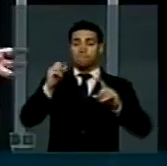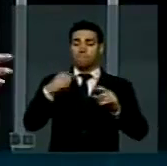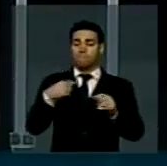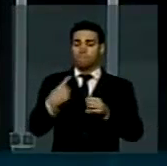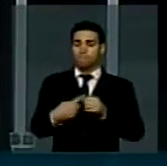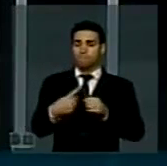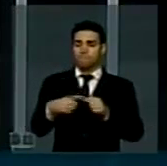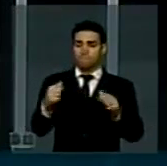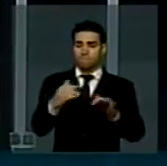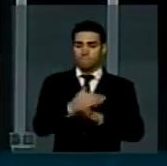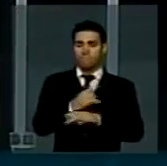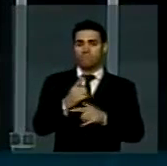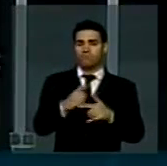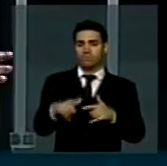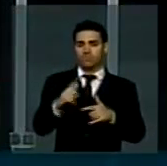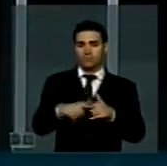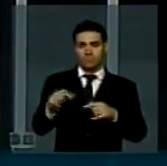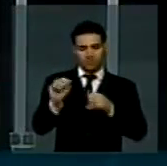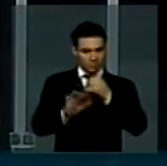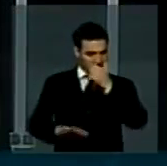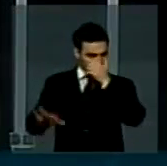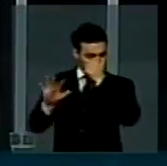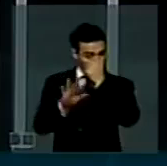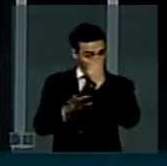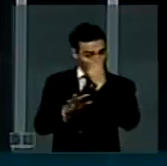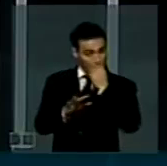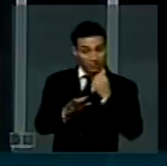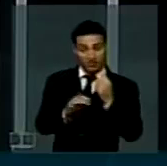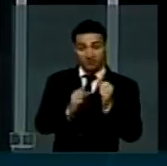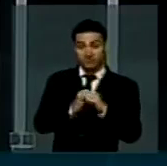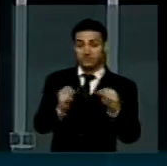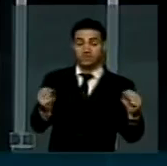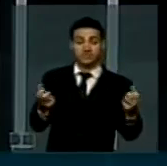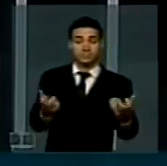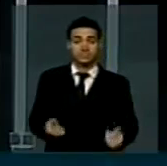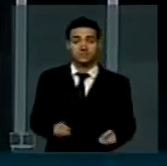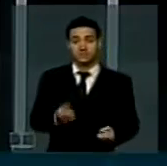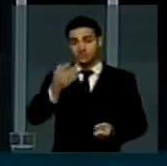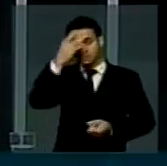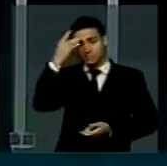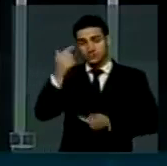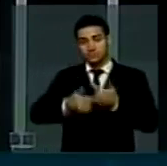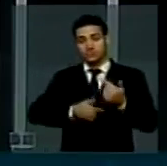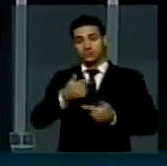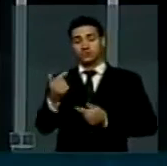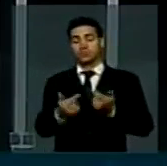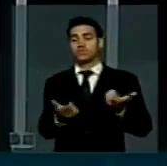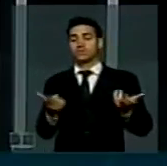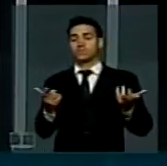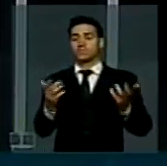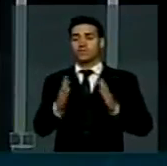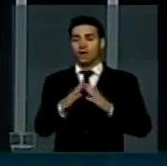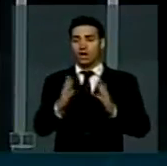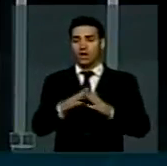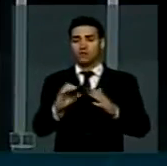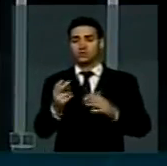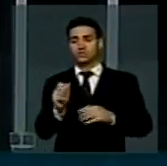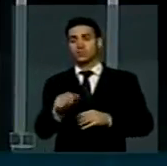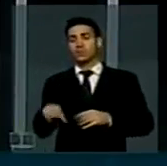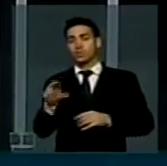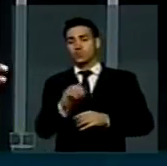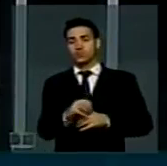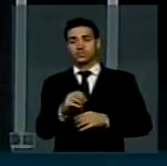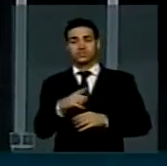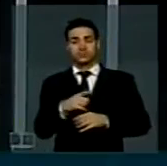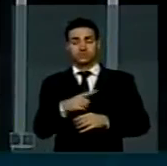é um problema nacional. É inadmissível que um trabalhador, uma dona de casa, um estudante, passe 1/3 do seu